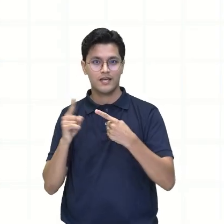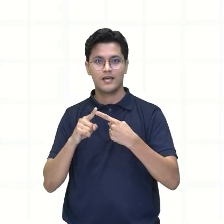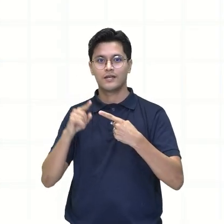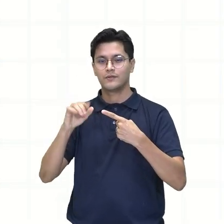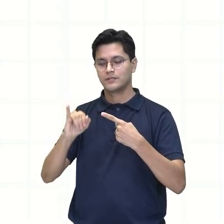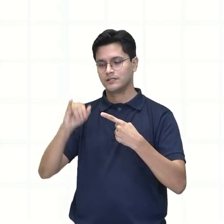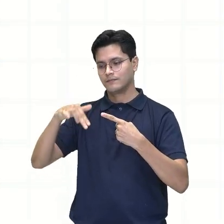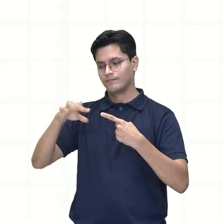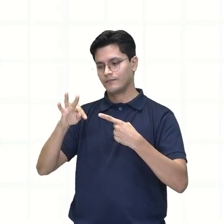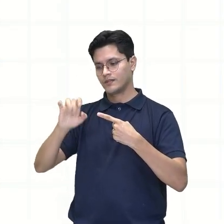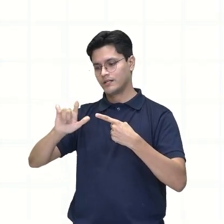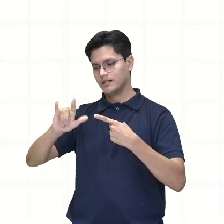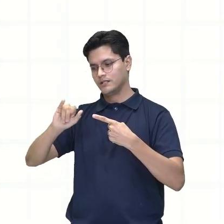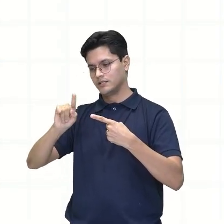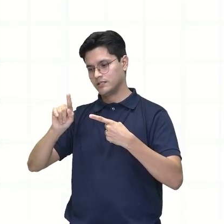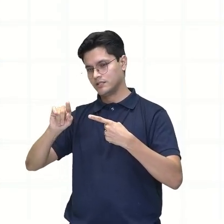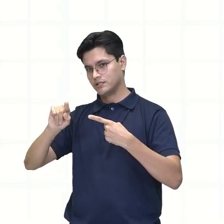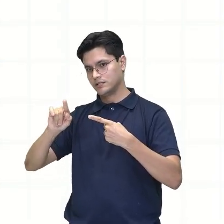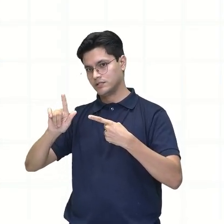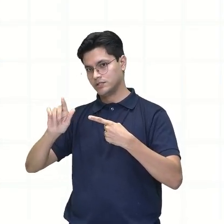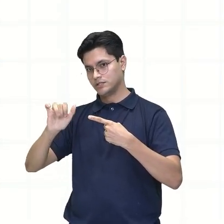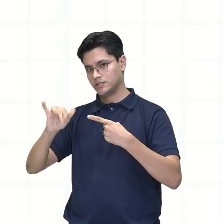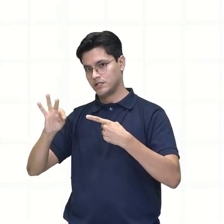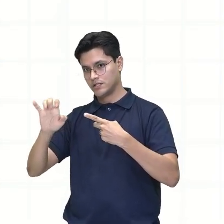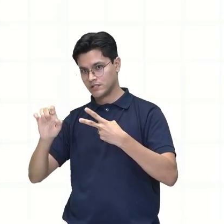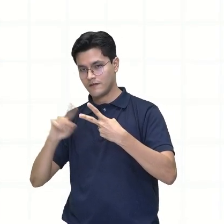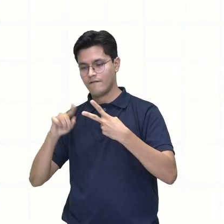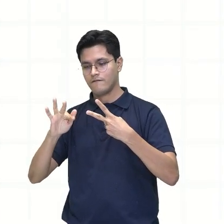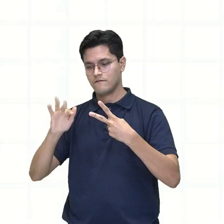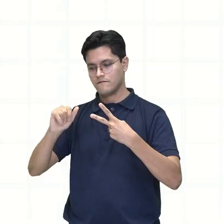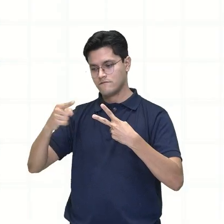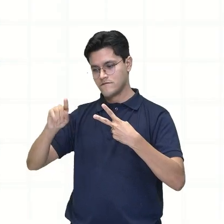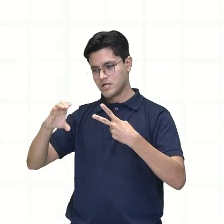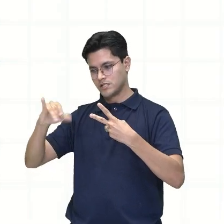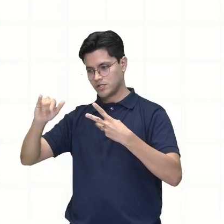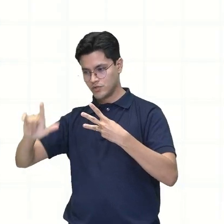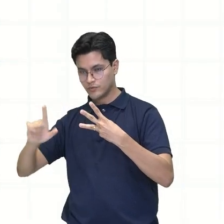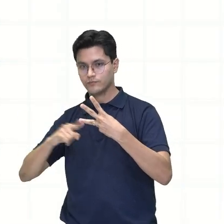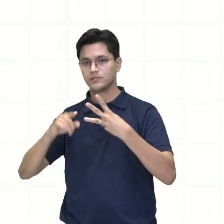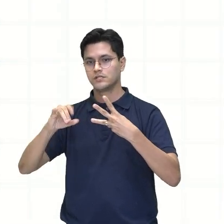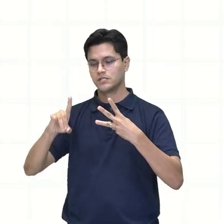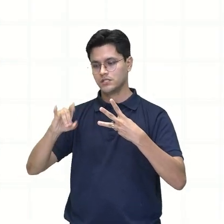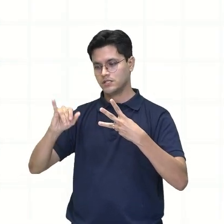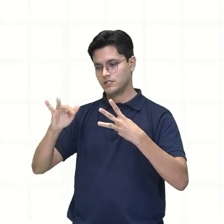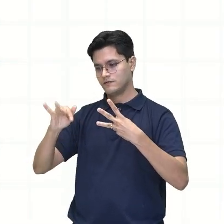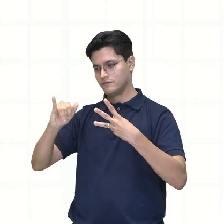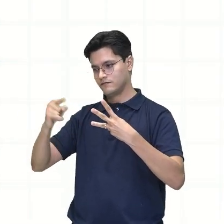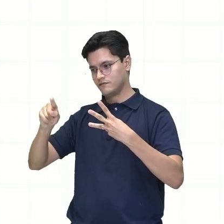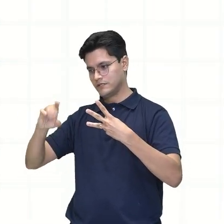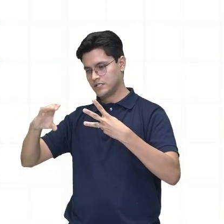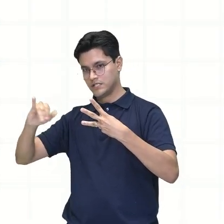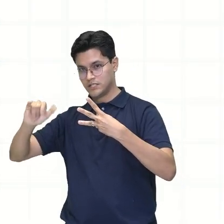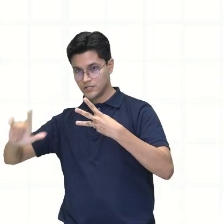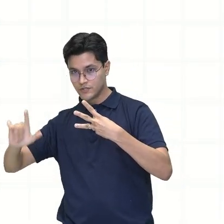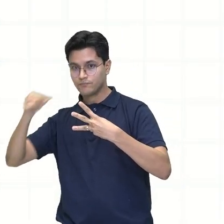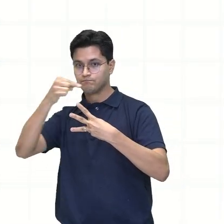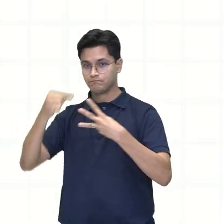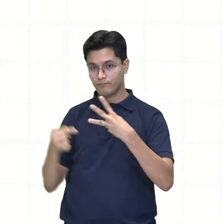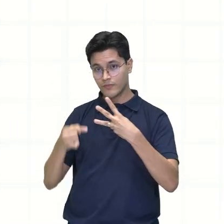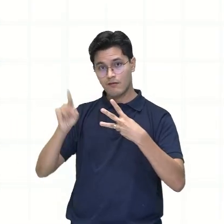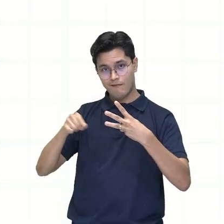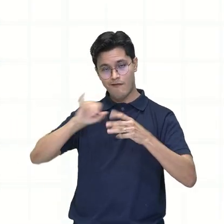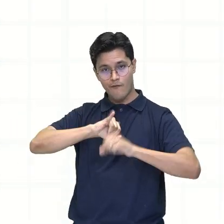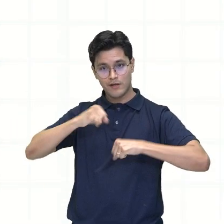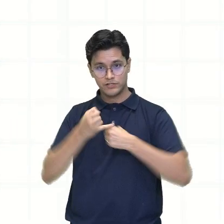e pegamos os advérbios de intensidade para colocar aqui o nosso superlativo, né?